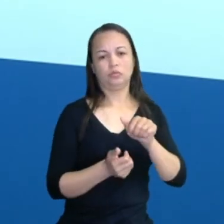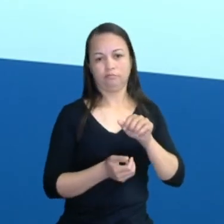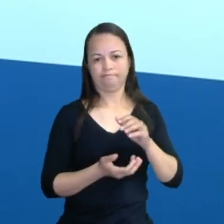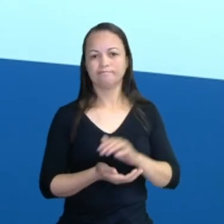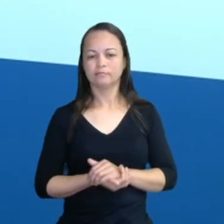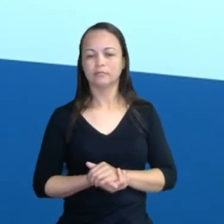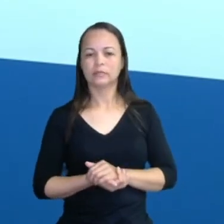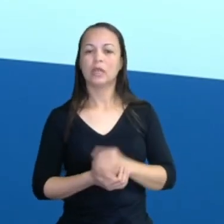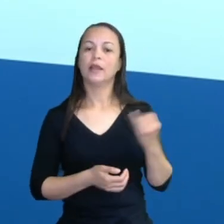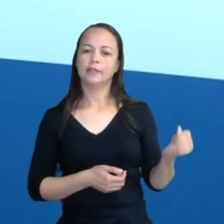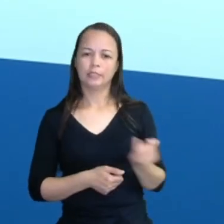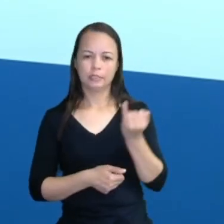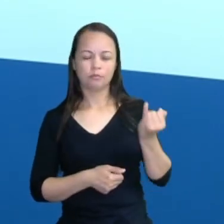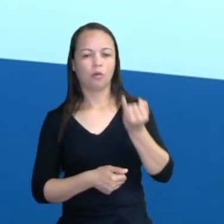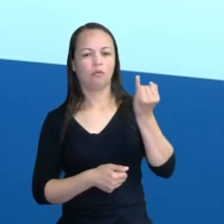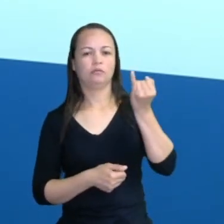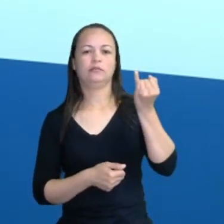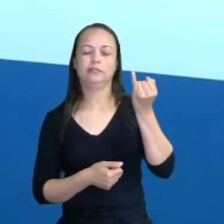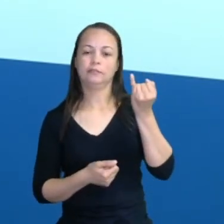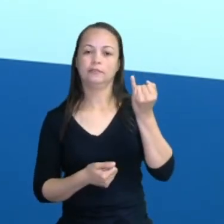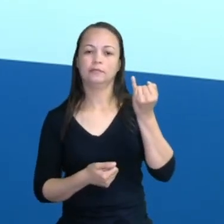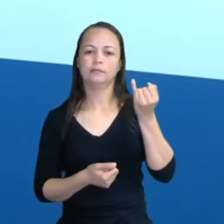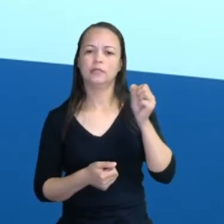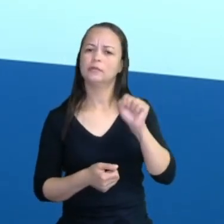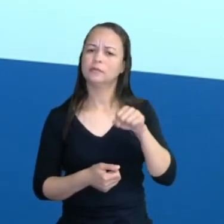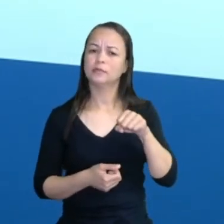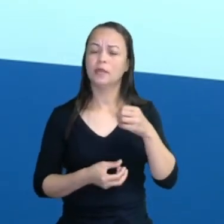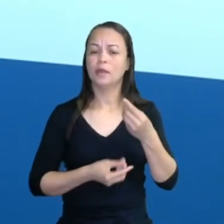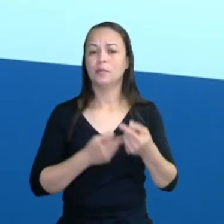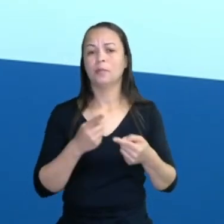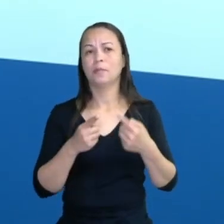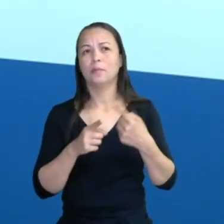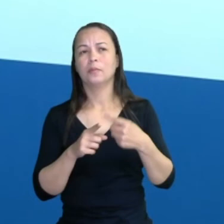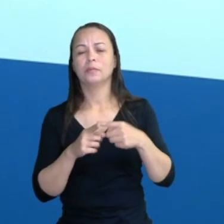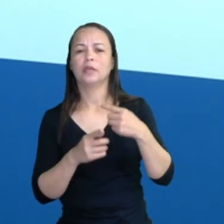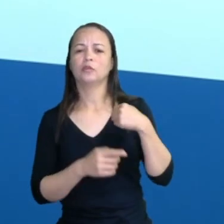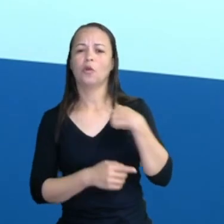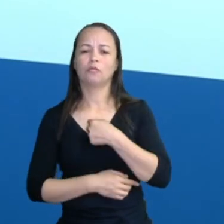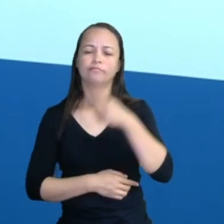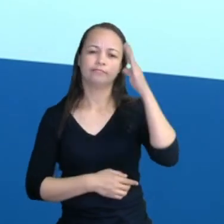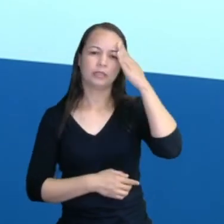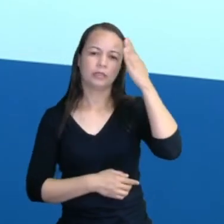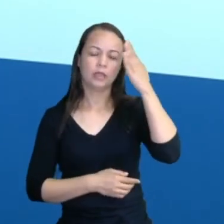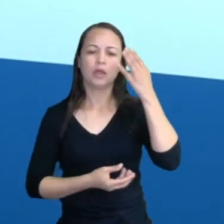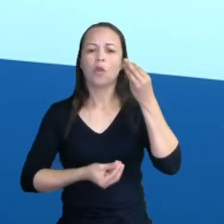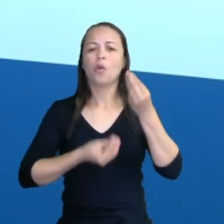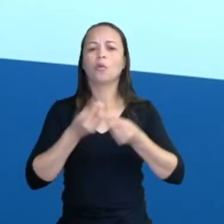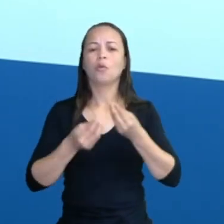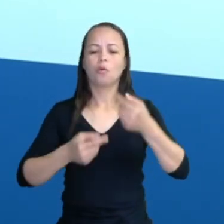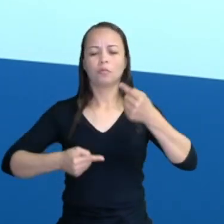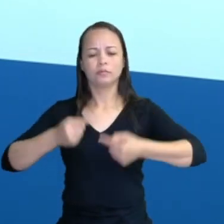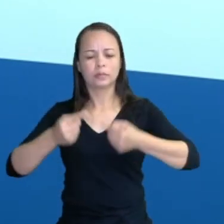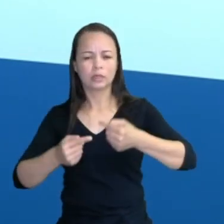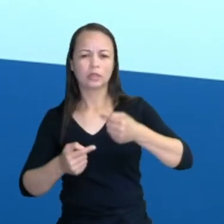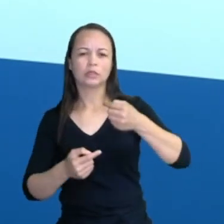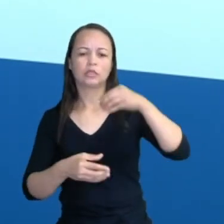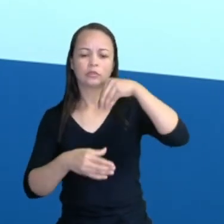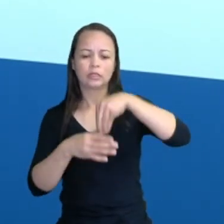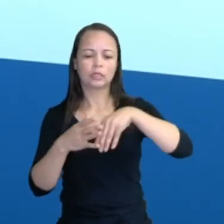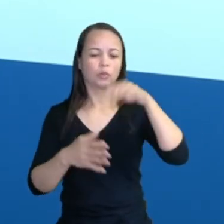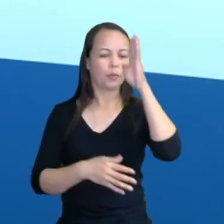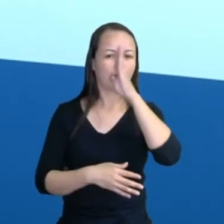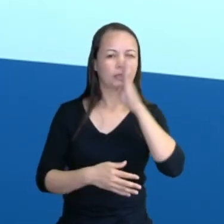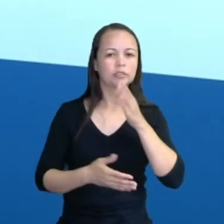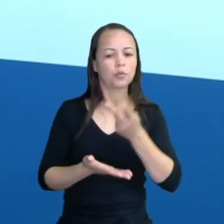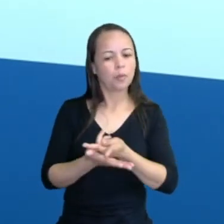E isso é importante. É importante para a gente entender como a política externa brasileira hoje acontece,